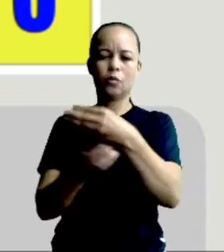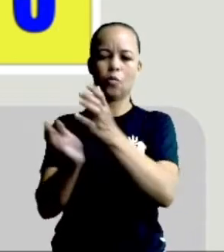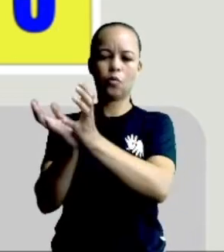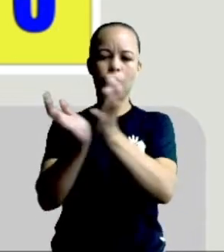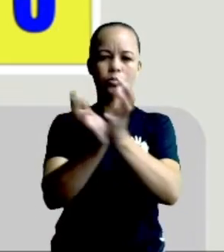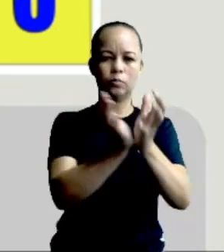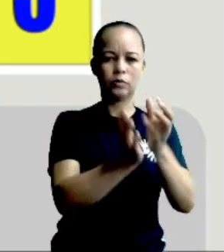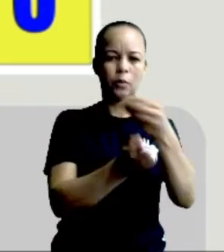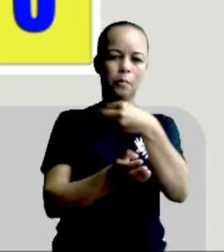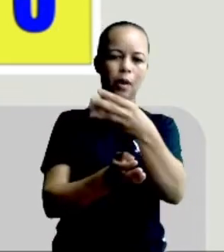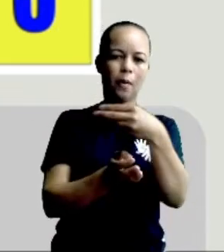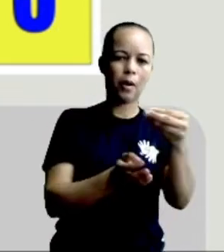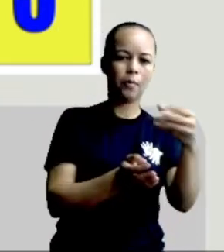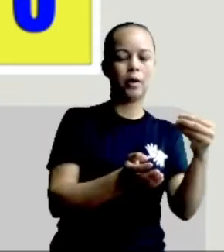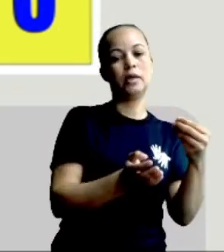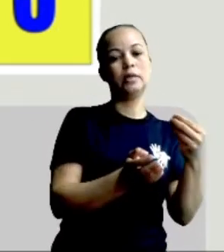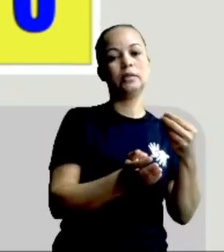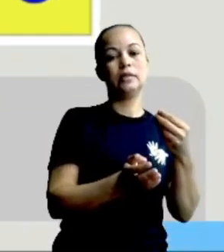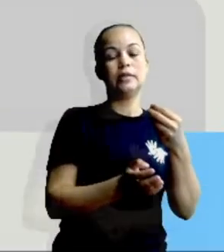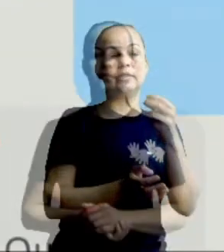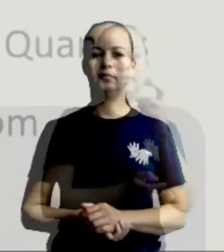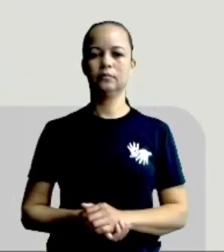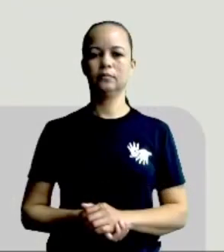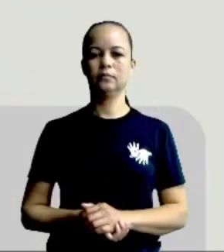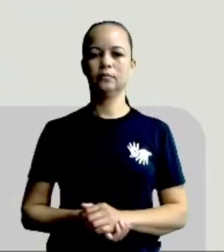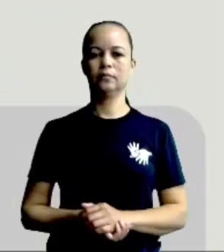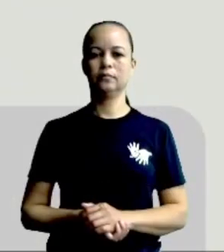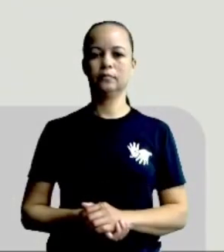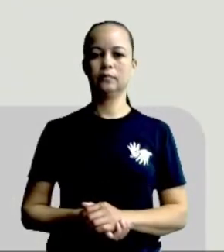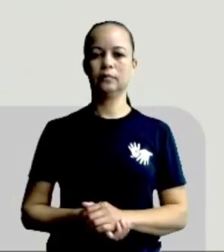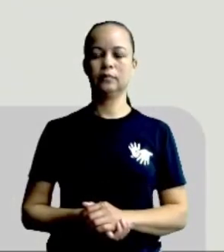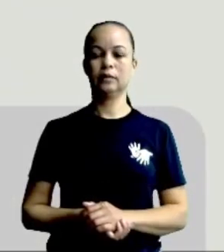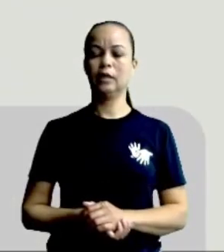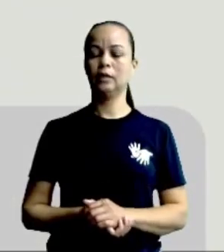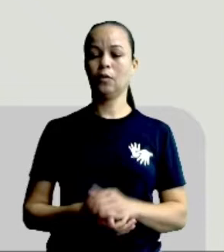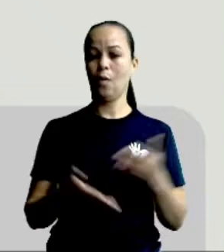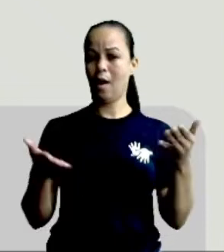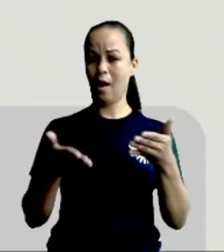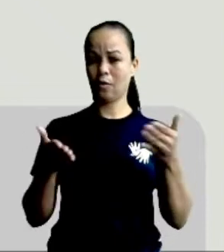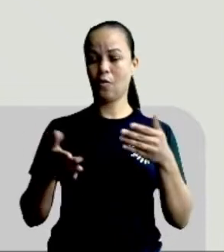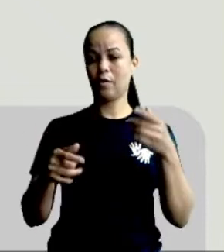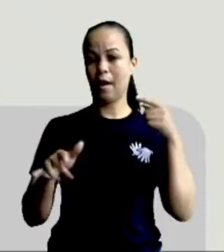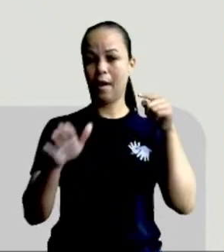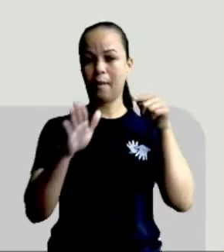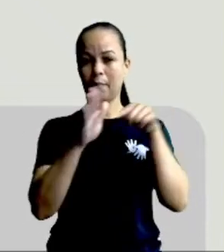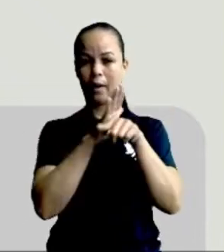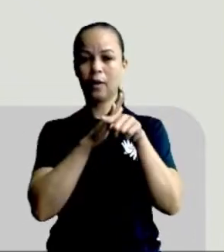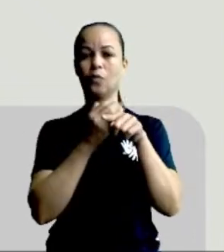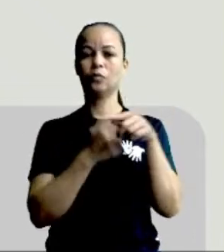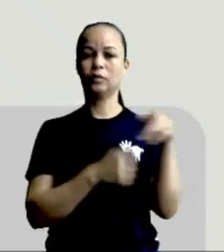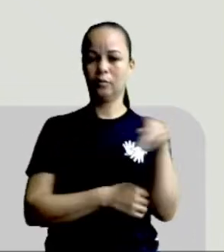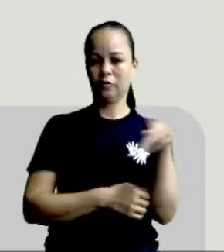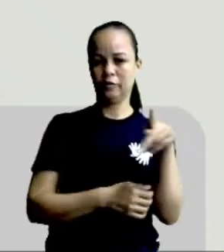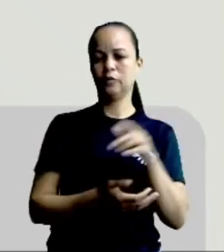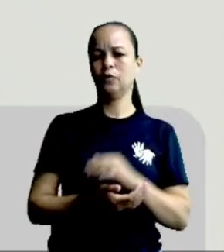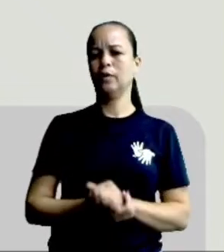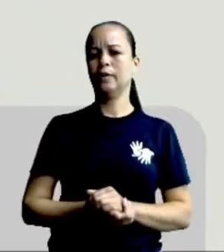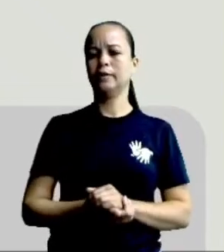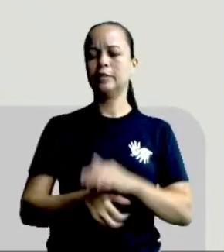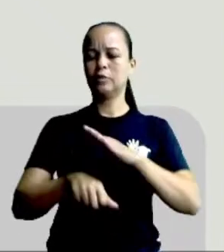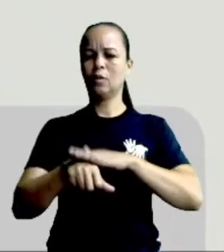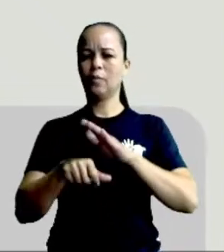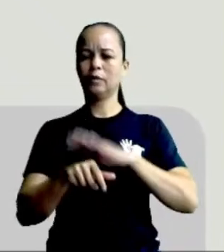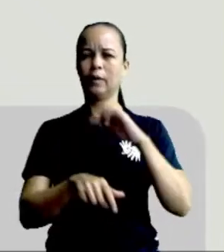equipe, 5 cartas numeradas de 1 a 5, né? Então, vamos aí à pergunta, né, que ela trouxe nesse momento para que a gente